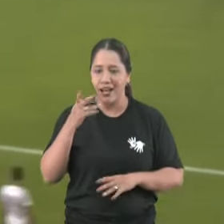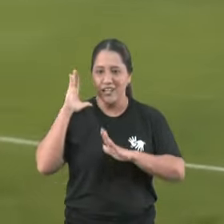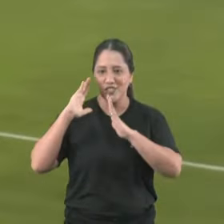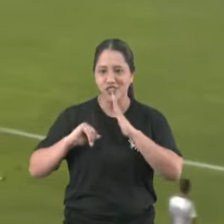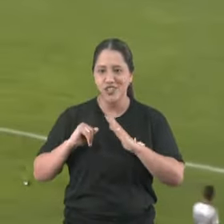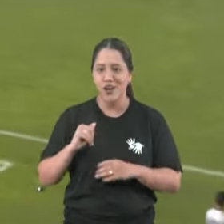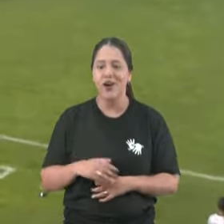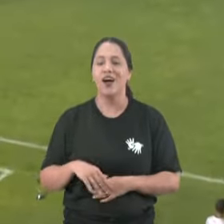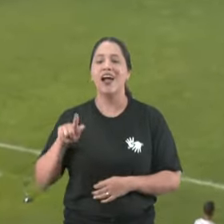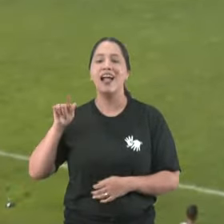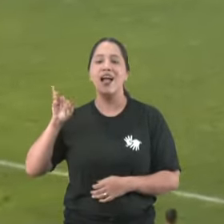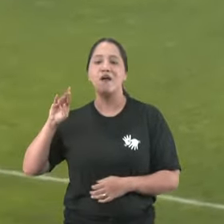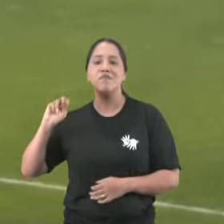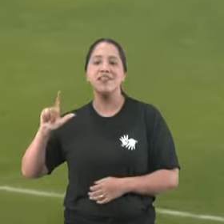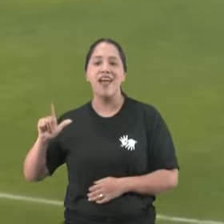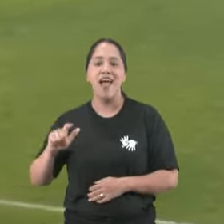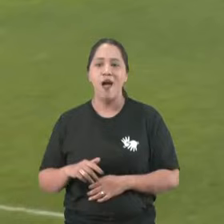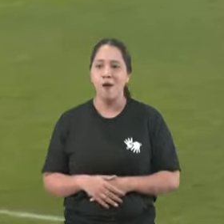Gabriel.